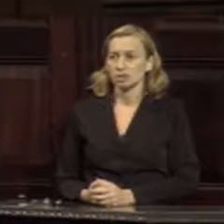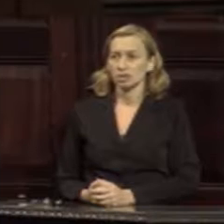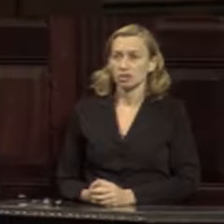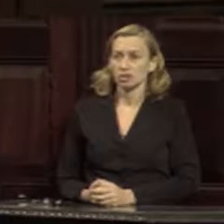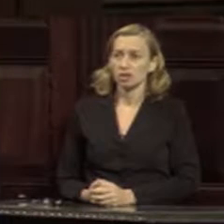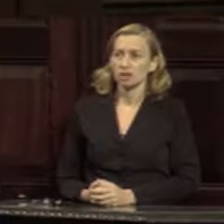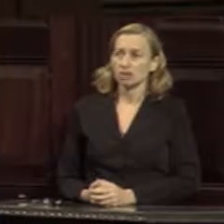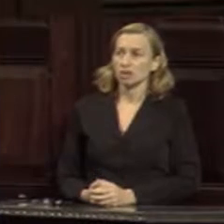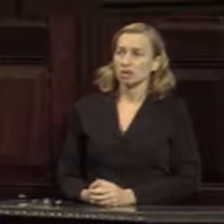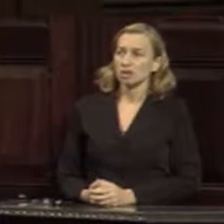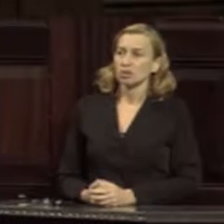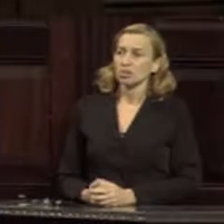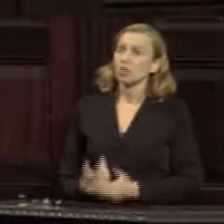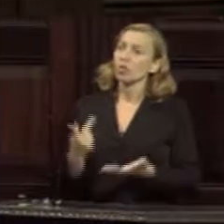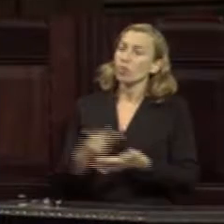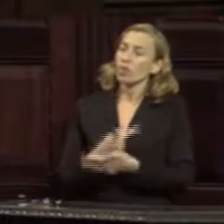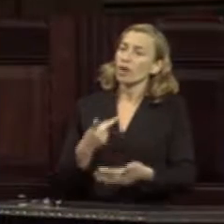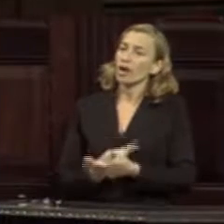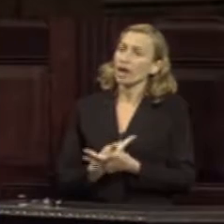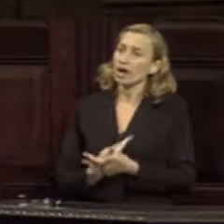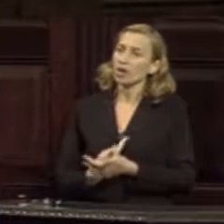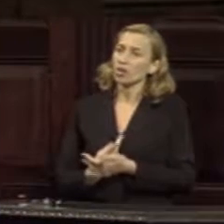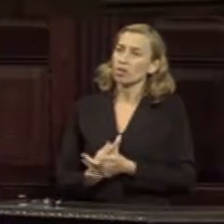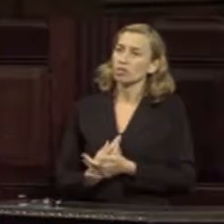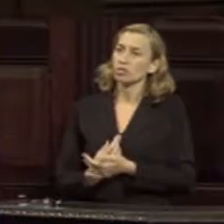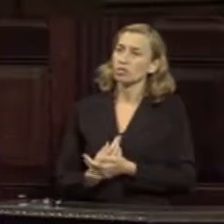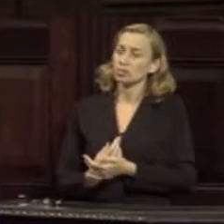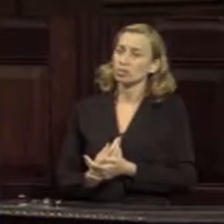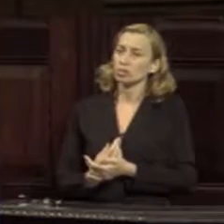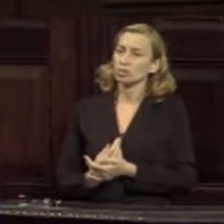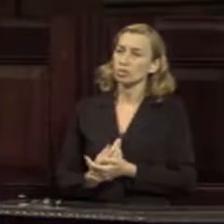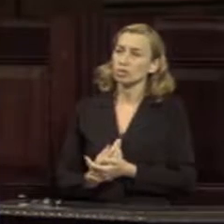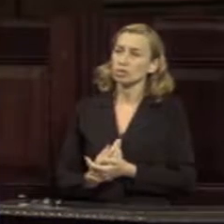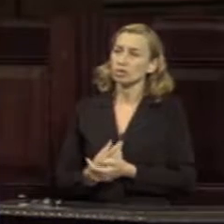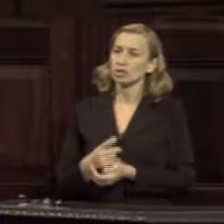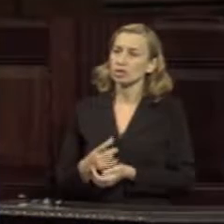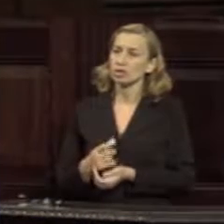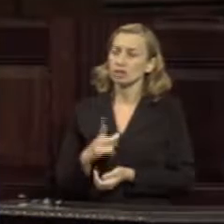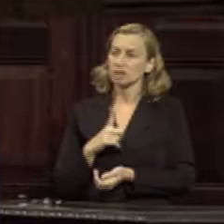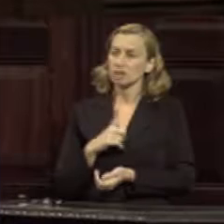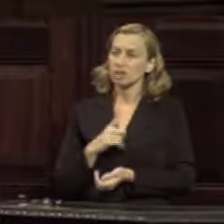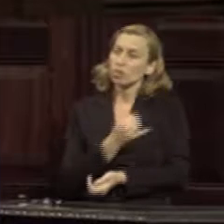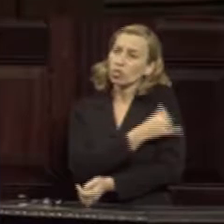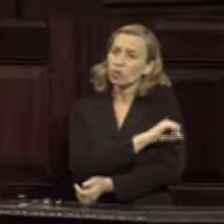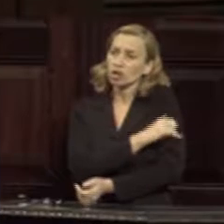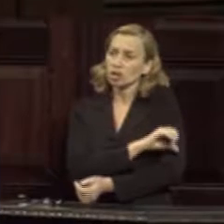a desvantagem em relação ao São Paulo e o Espírito Santo.